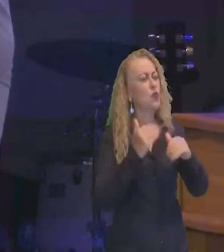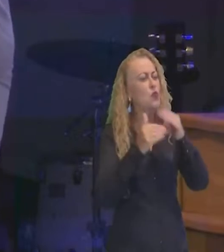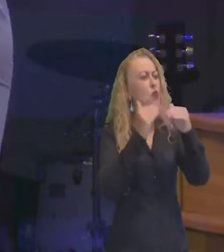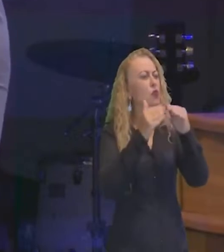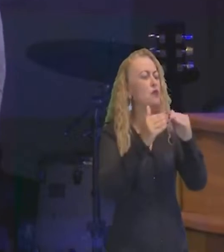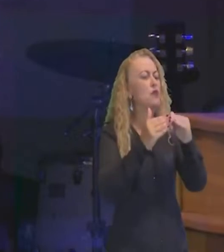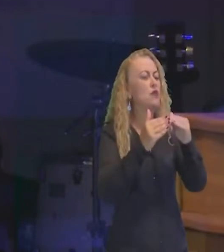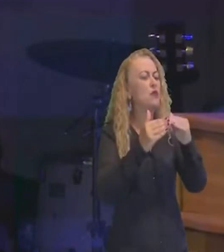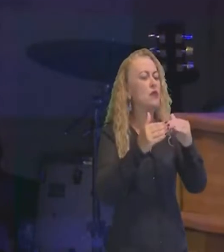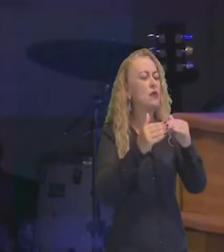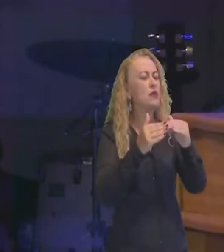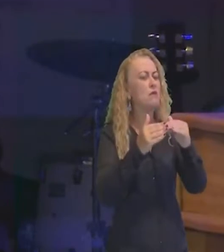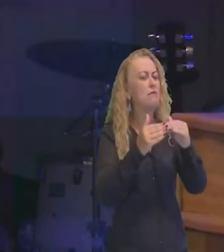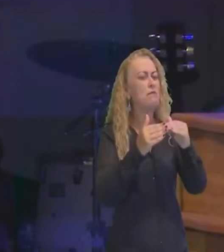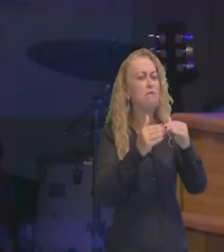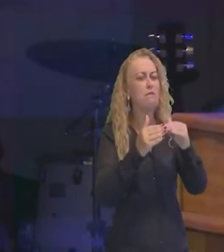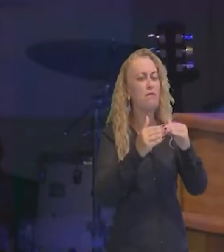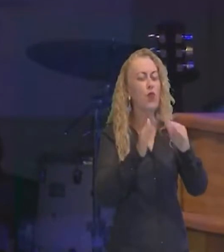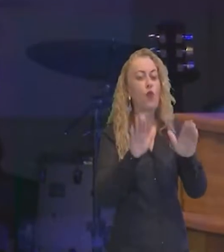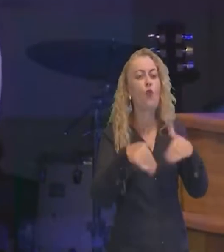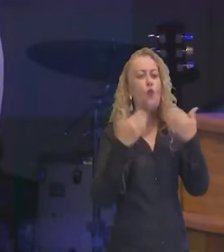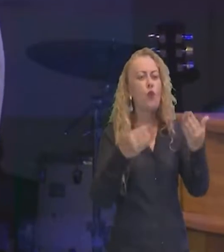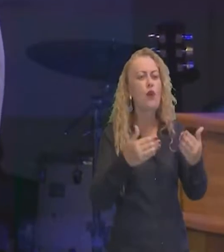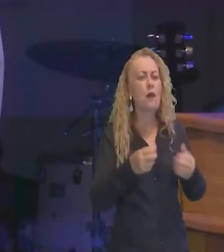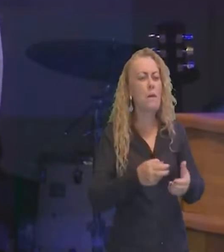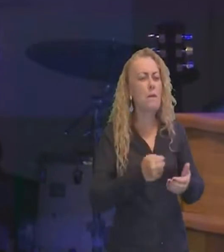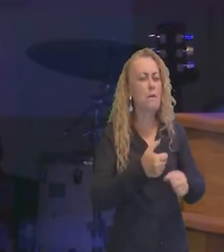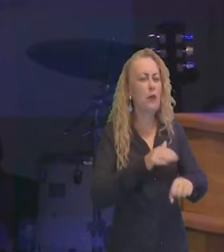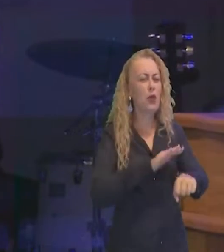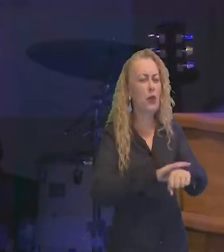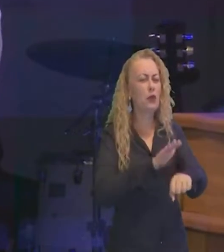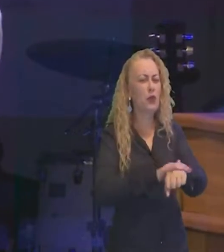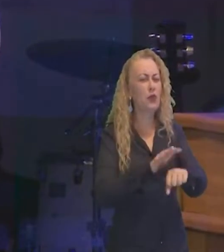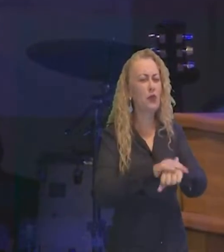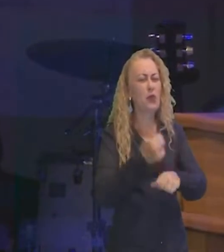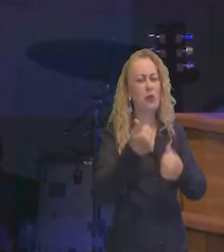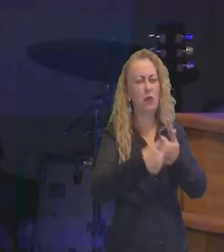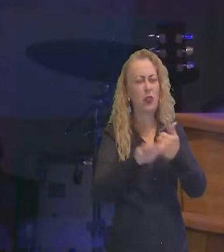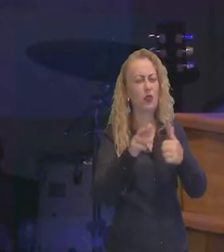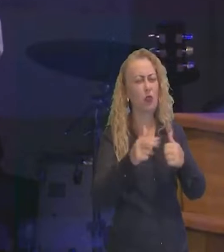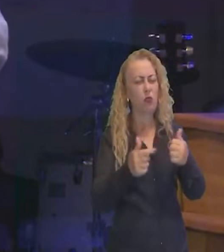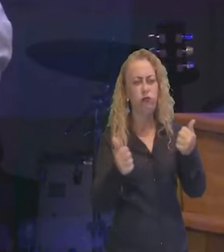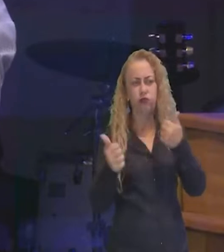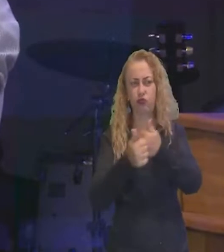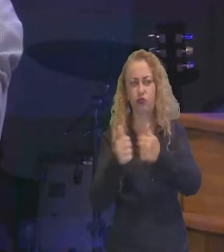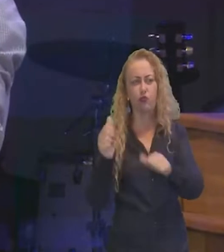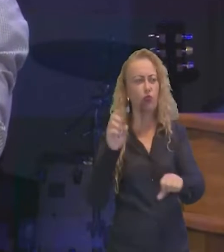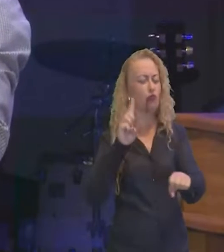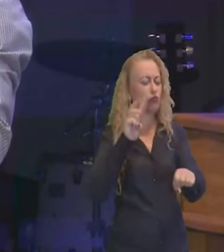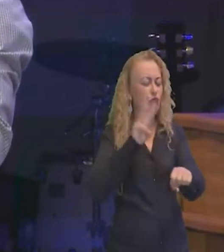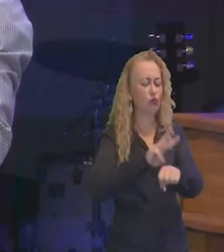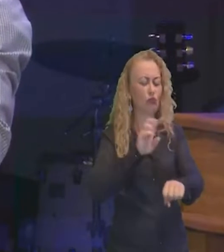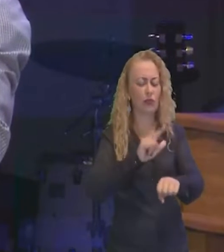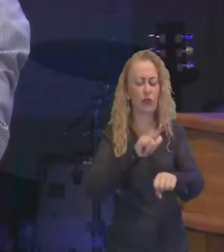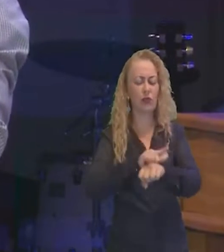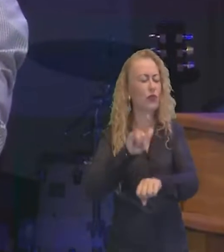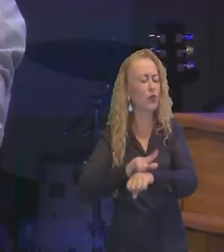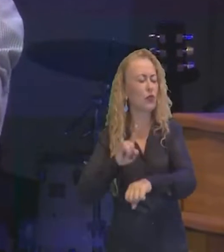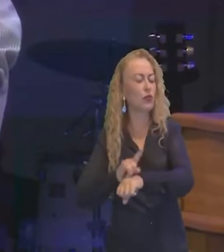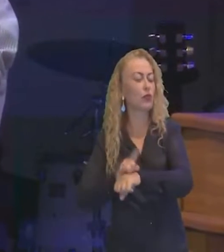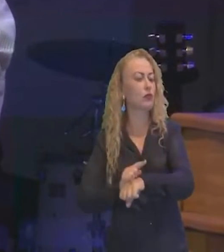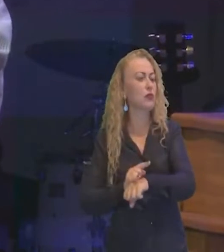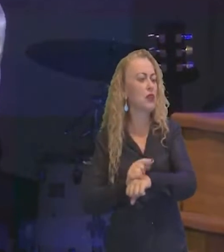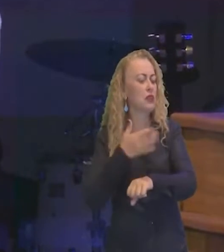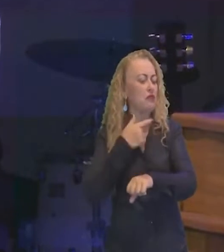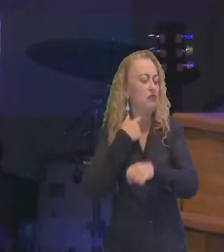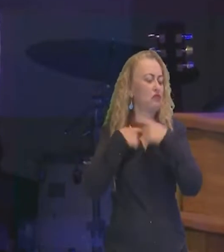de prazer com uma outra pessoa, que muitas vezes você sequer vai querer continuar com ela.